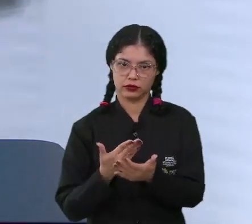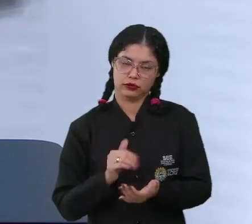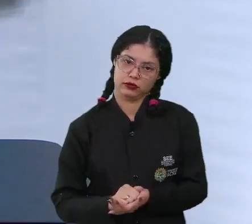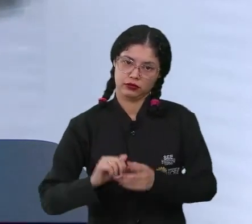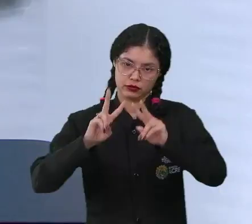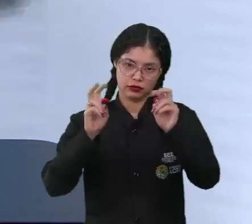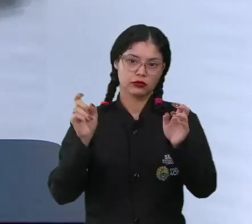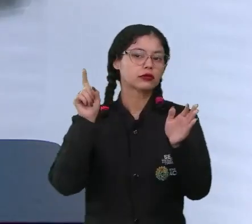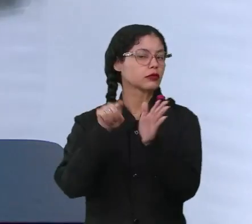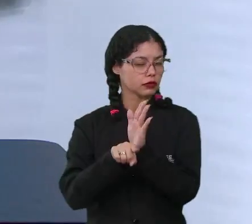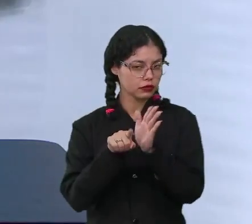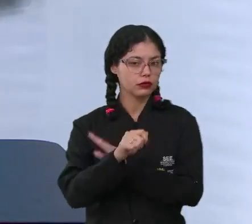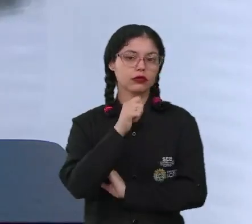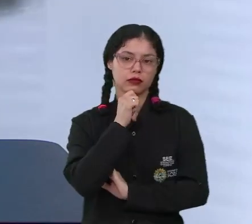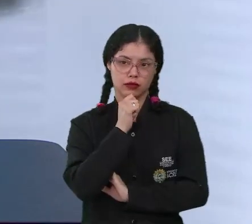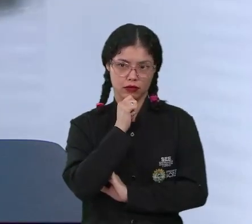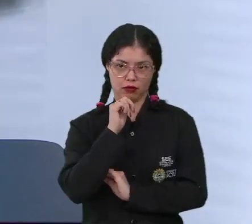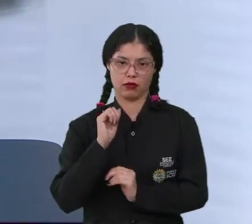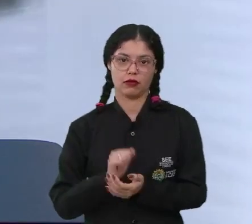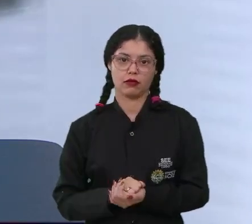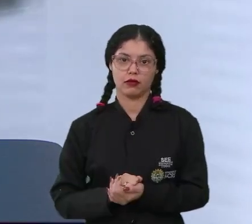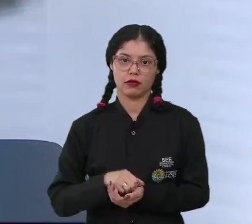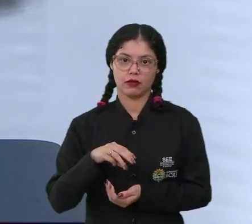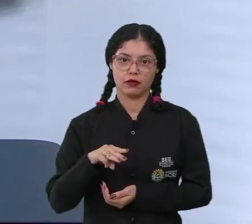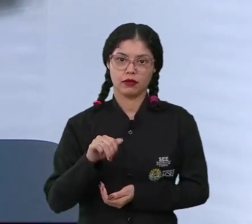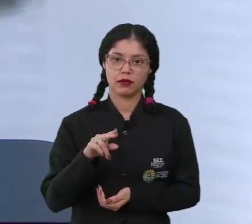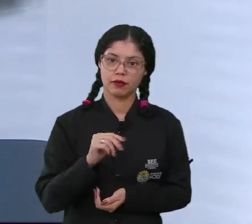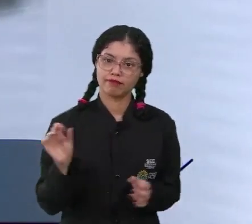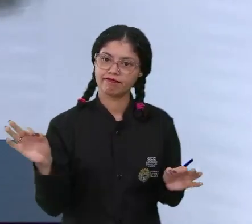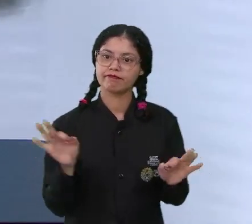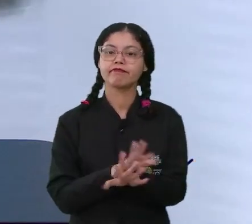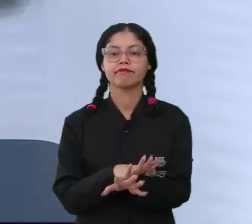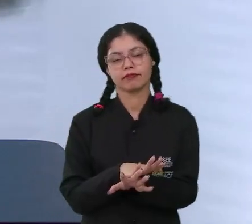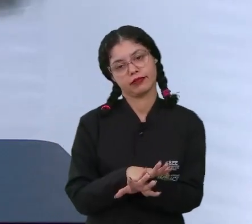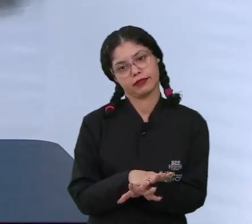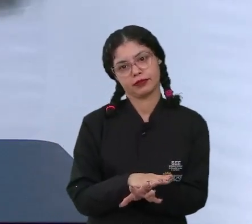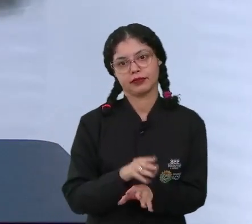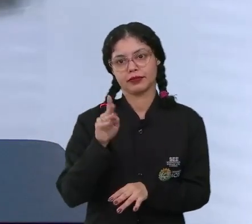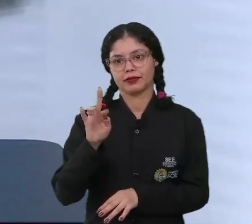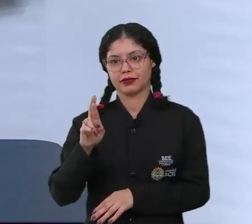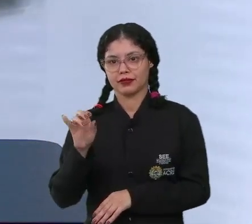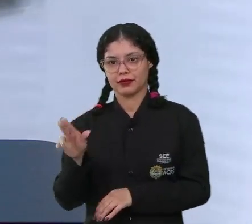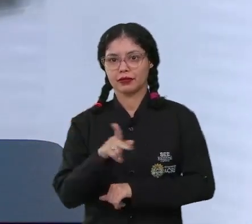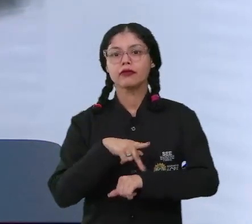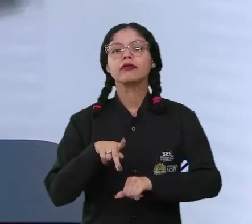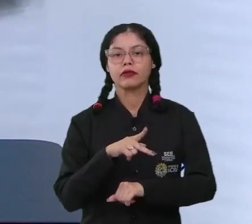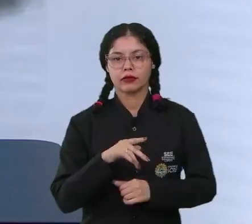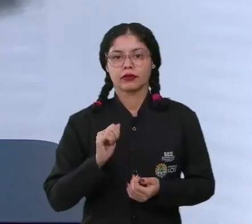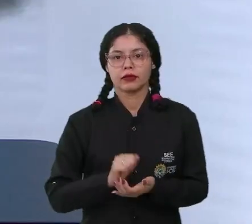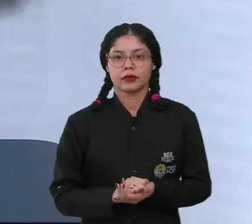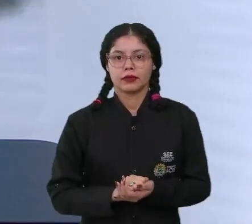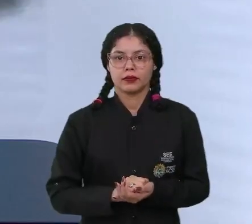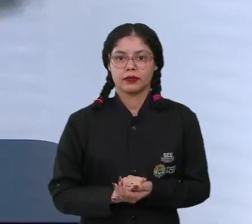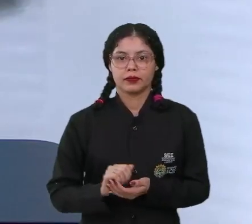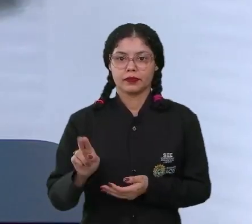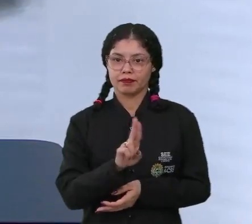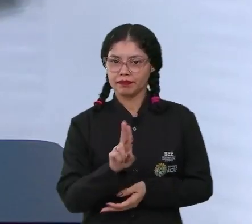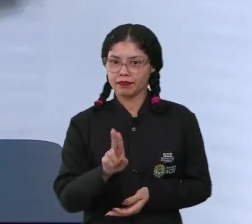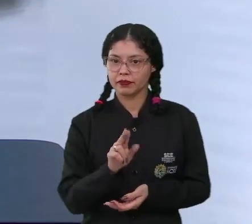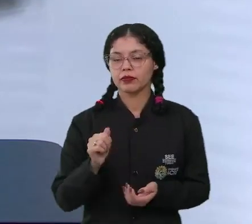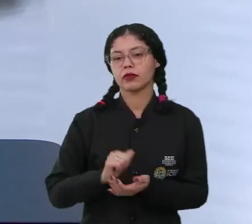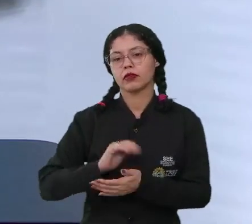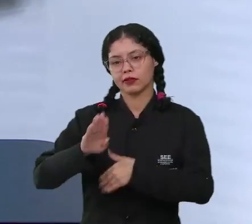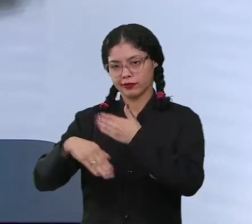sobre essas questões aí da mão de obra que acaba sendo mais barata nos países que nós vamos chamar de países